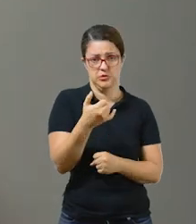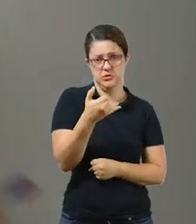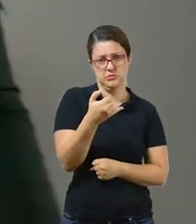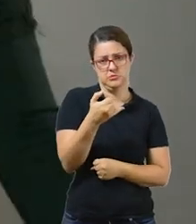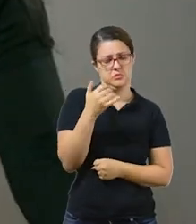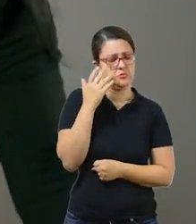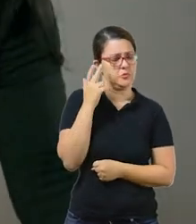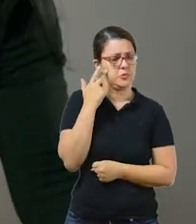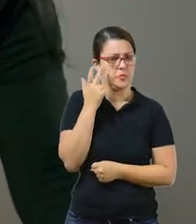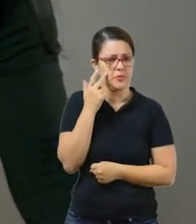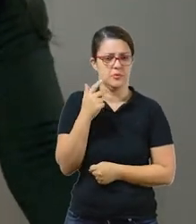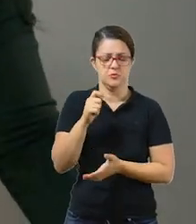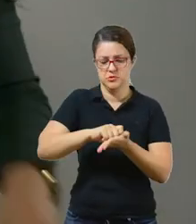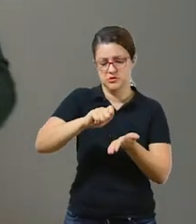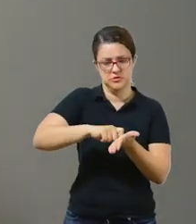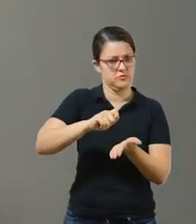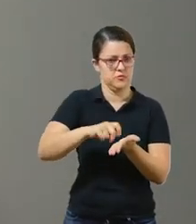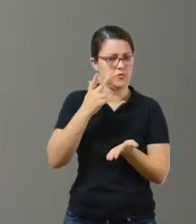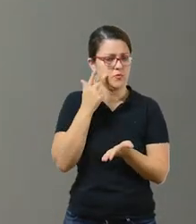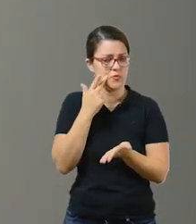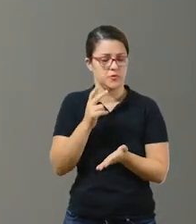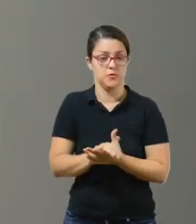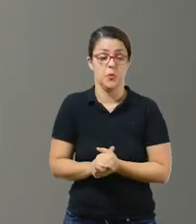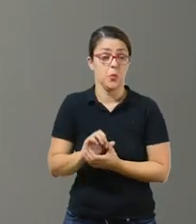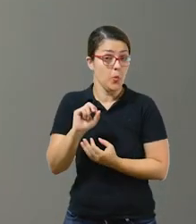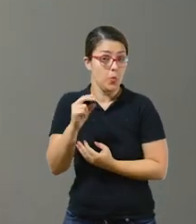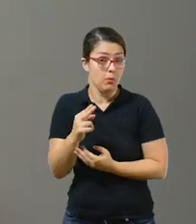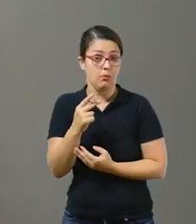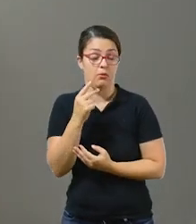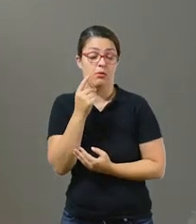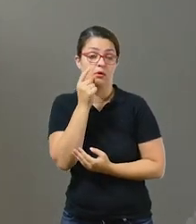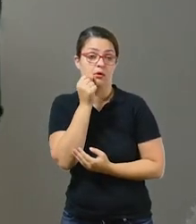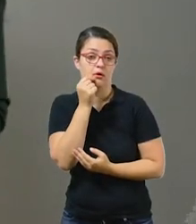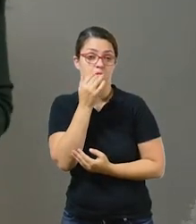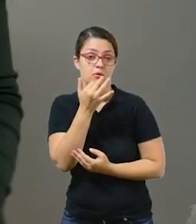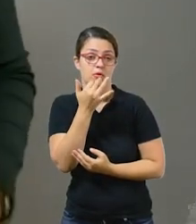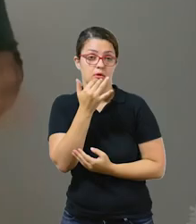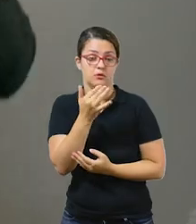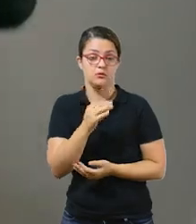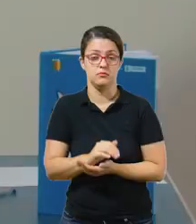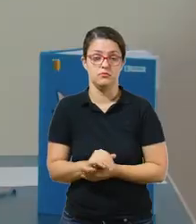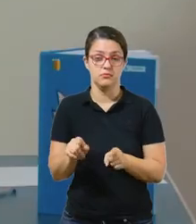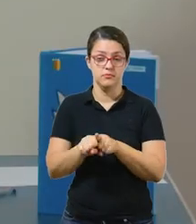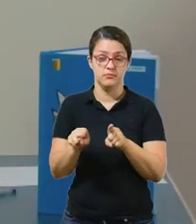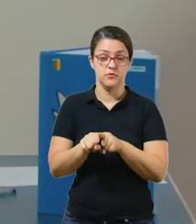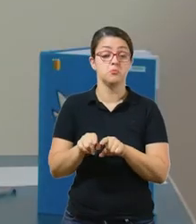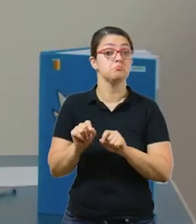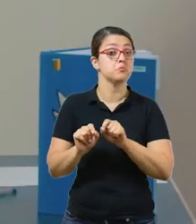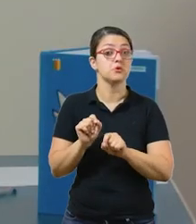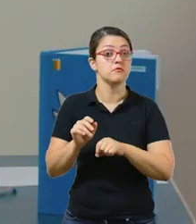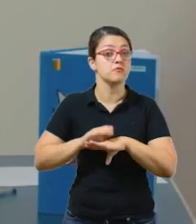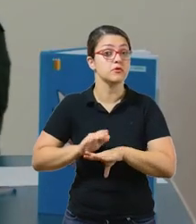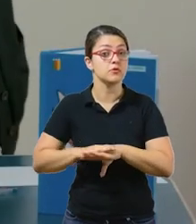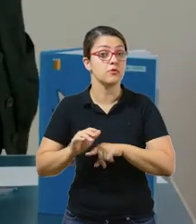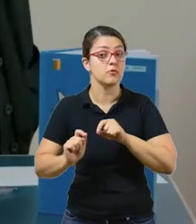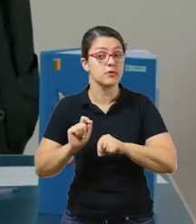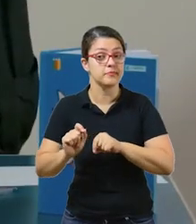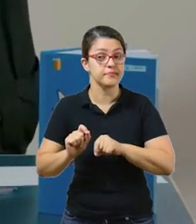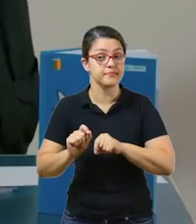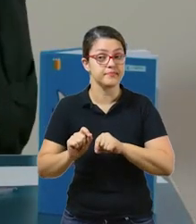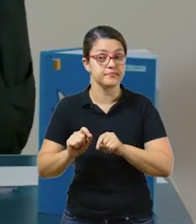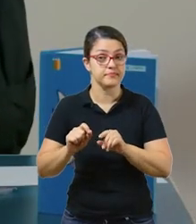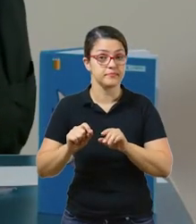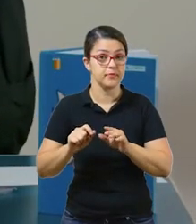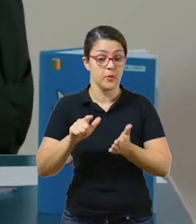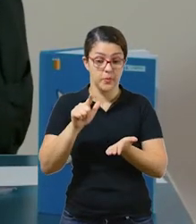né? Escrever normal. Ou até lápis de cor colorido. O que que você vai fazer? Você vai colocar a sua mão